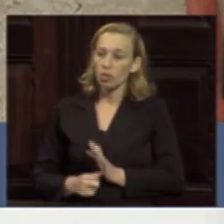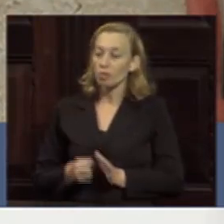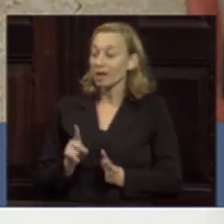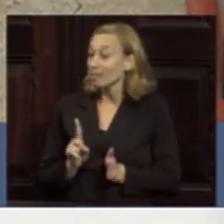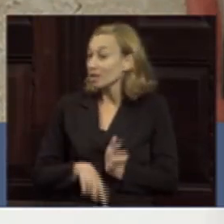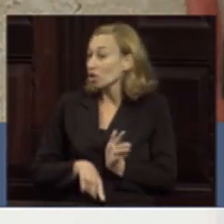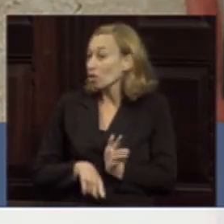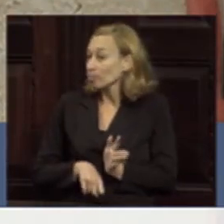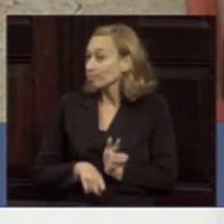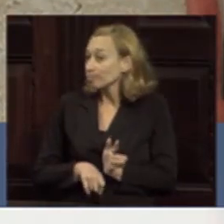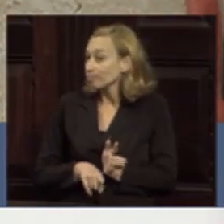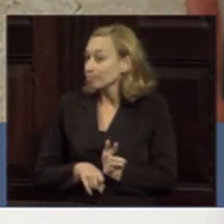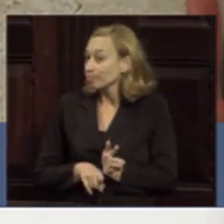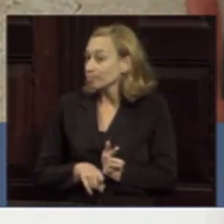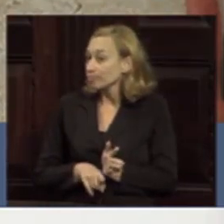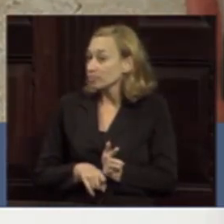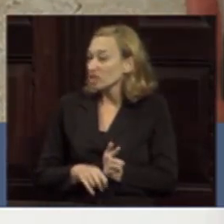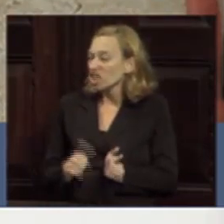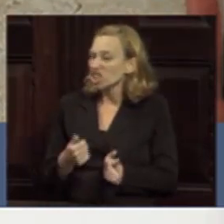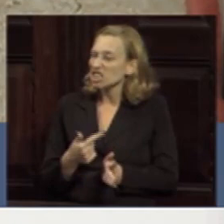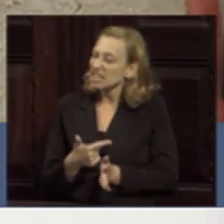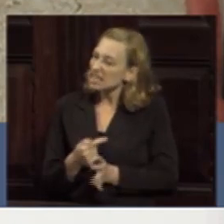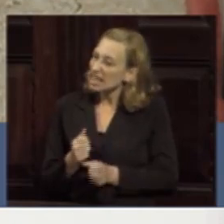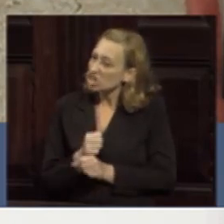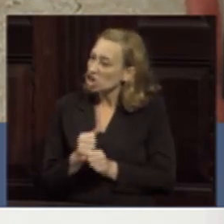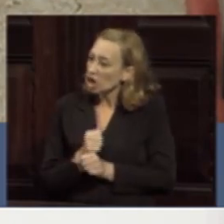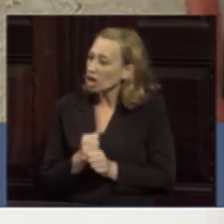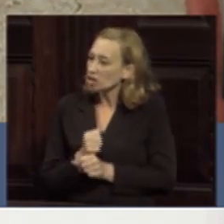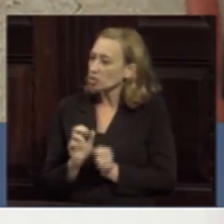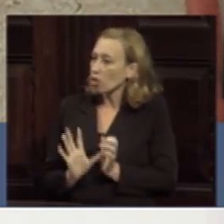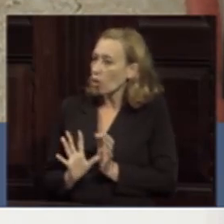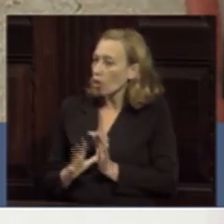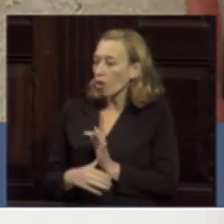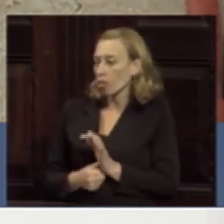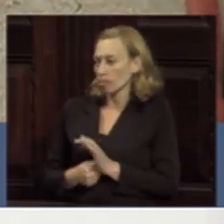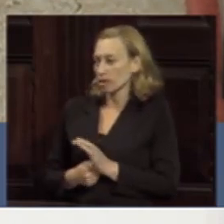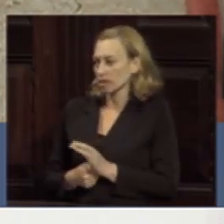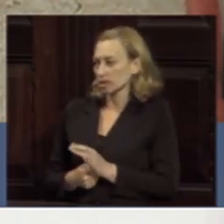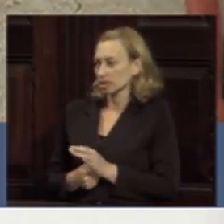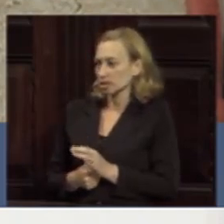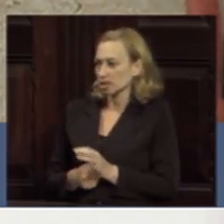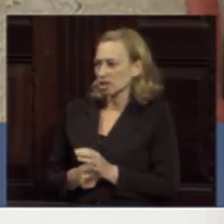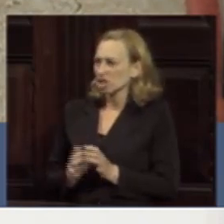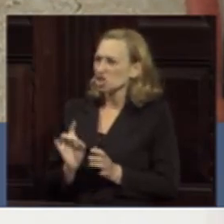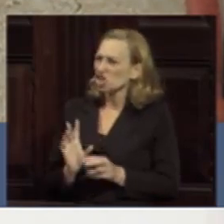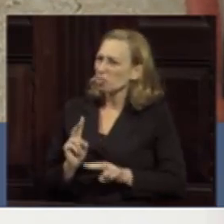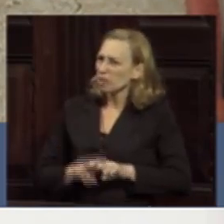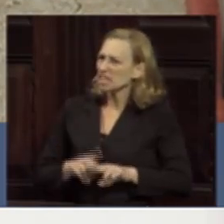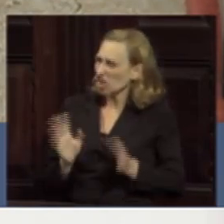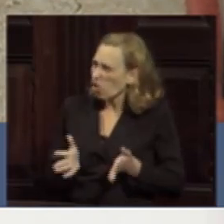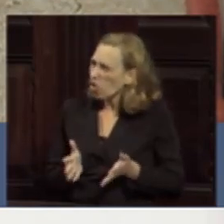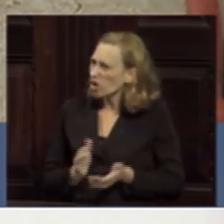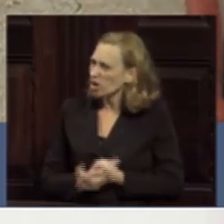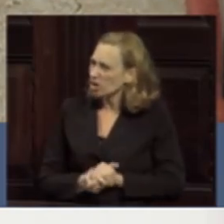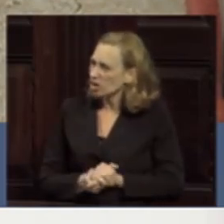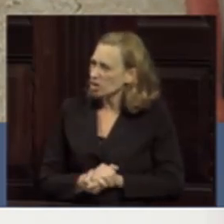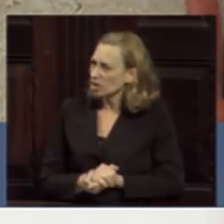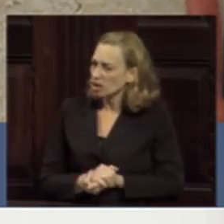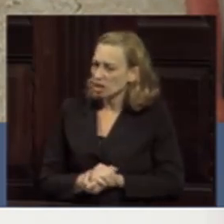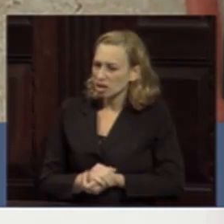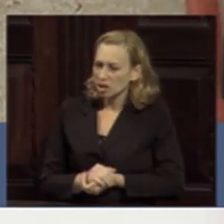menor. Há 17 anos que ele rouba e só foi preso agora, e não foi por minha